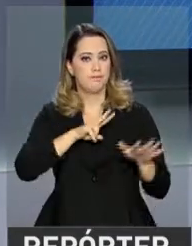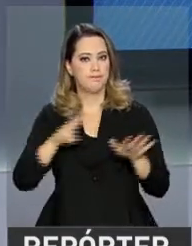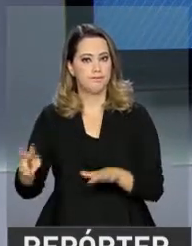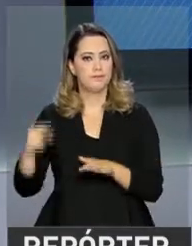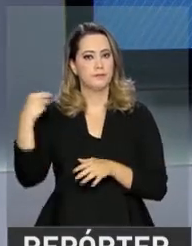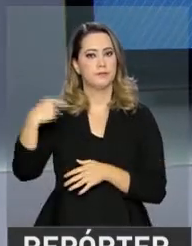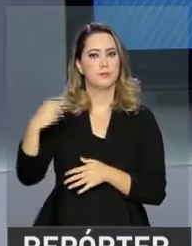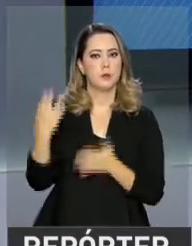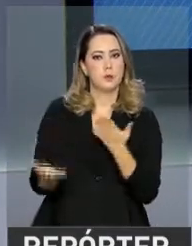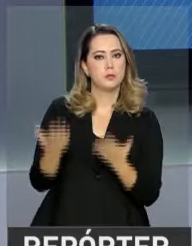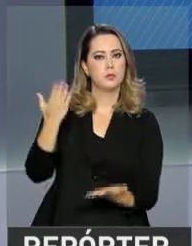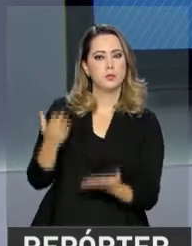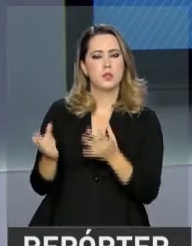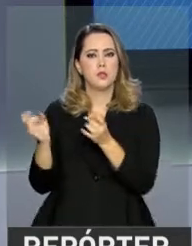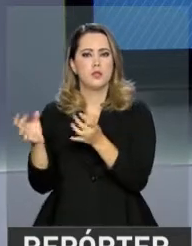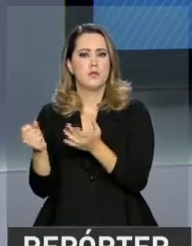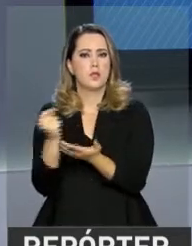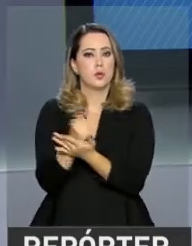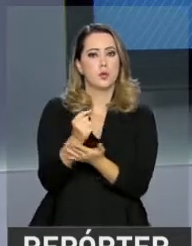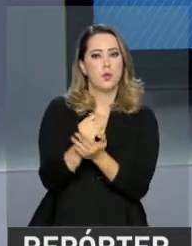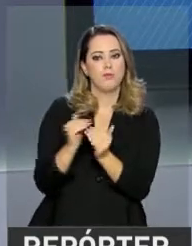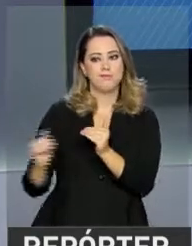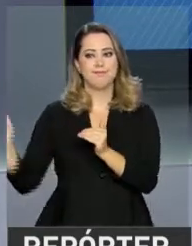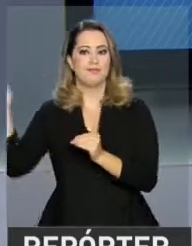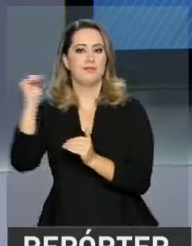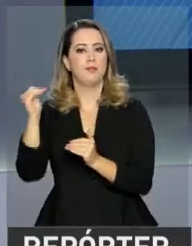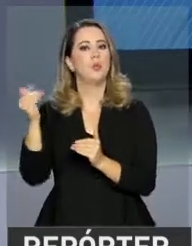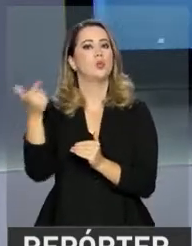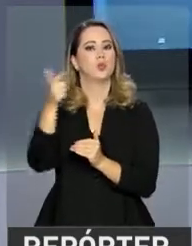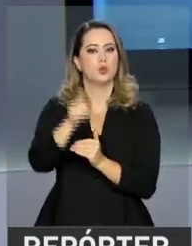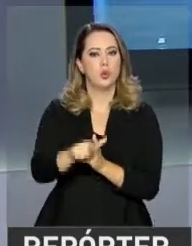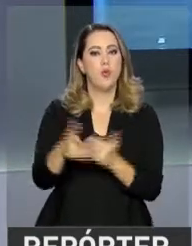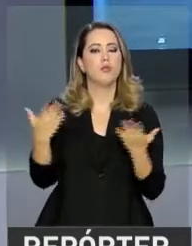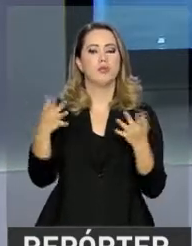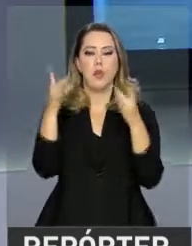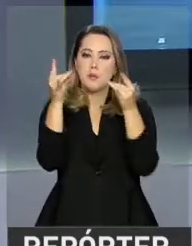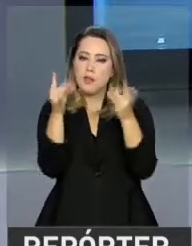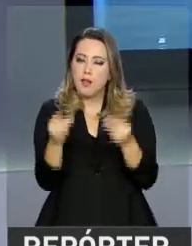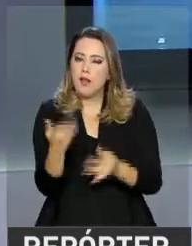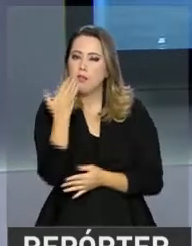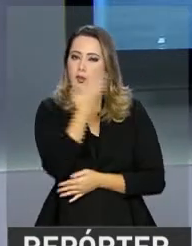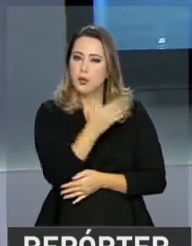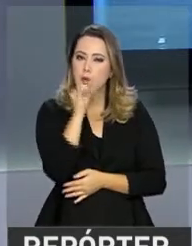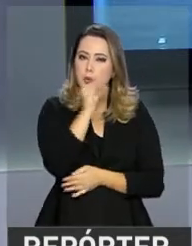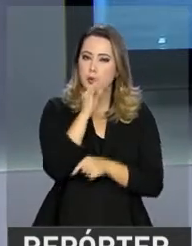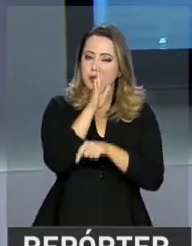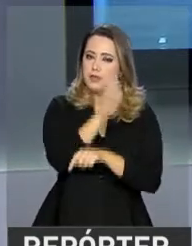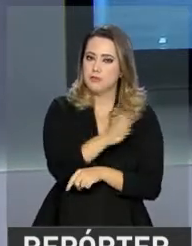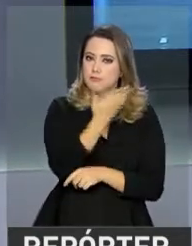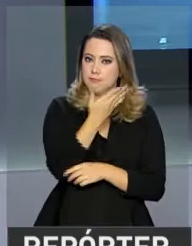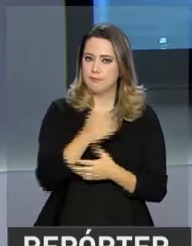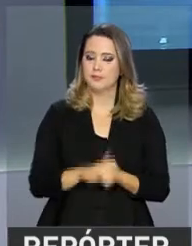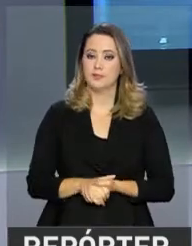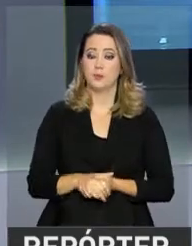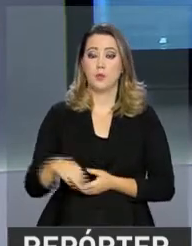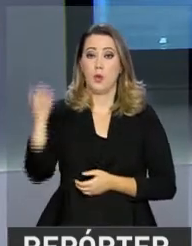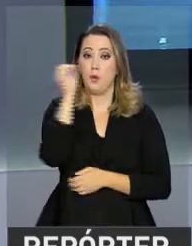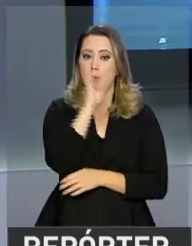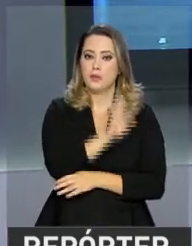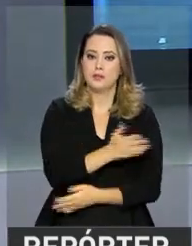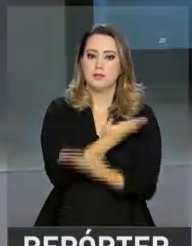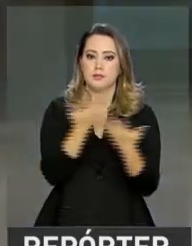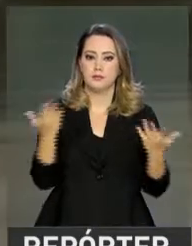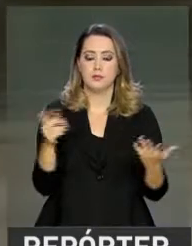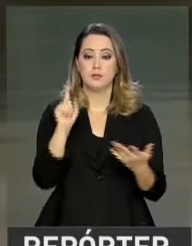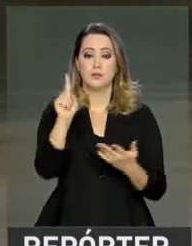comercial registrou novo superávit repórter pablo mudin tem as informações do à tarde pablo importante carol boa tarde a